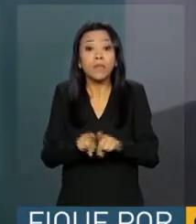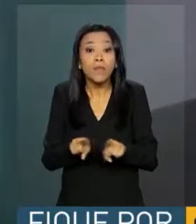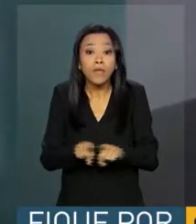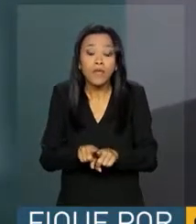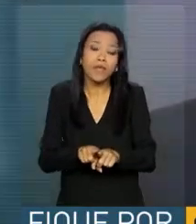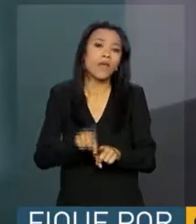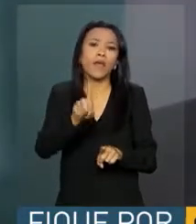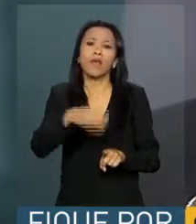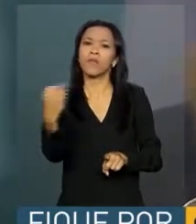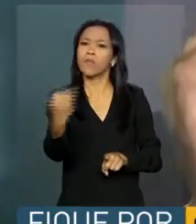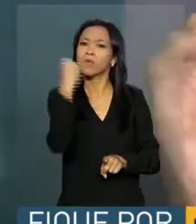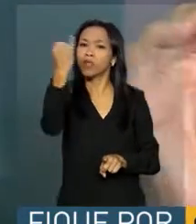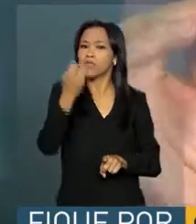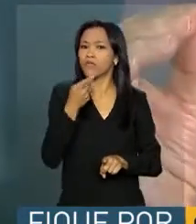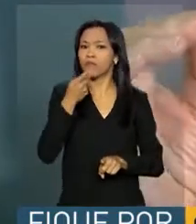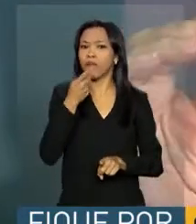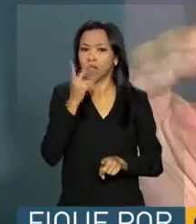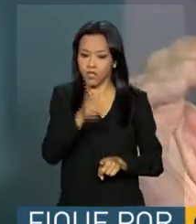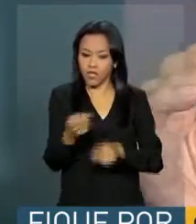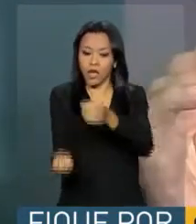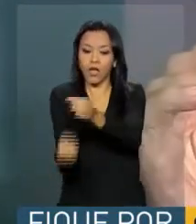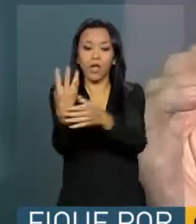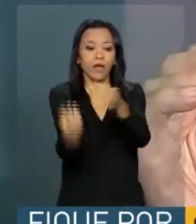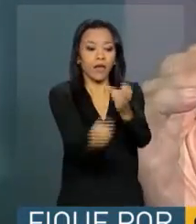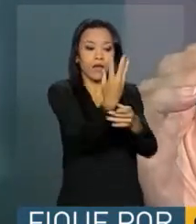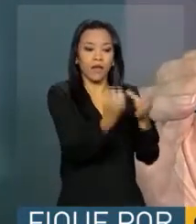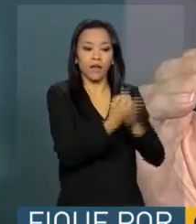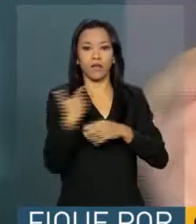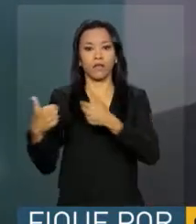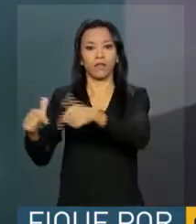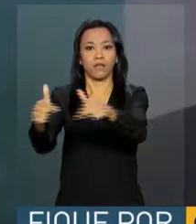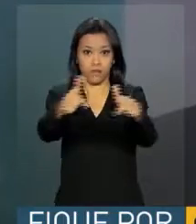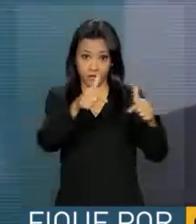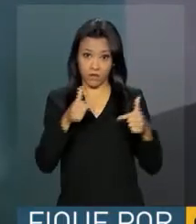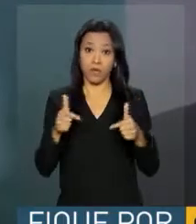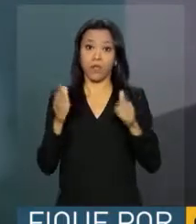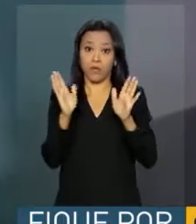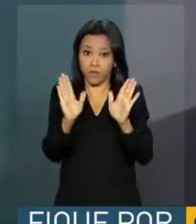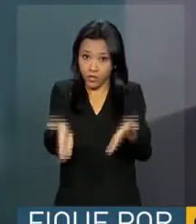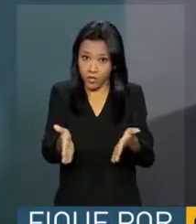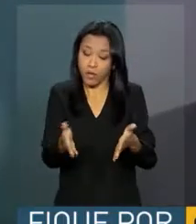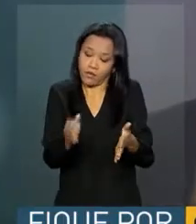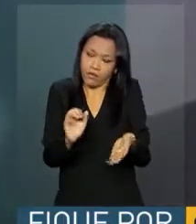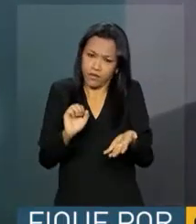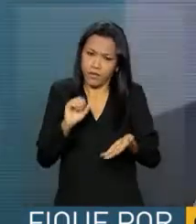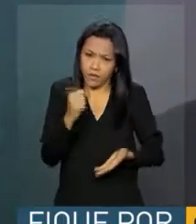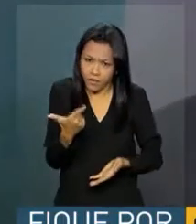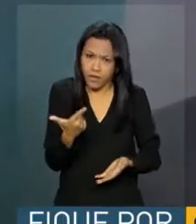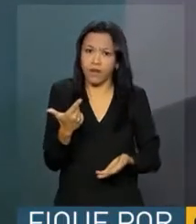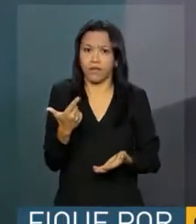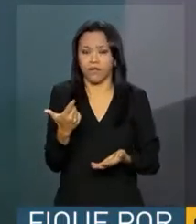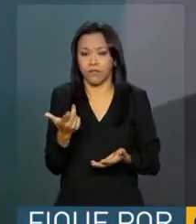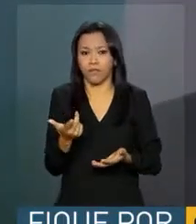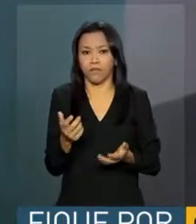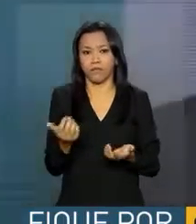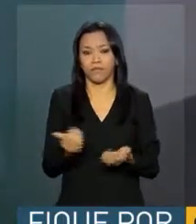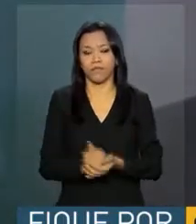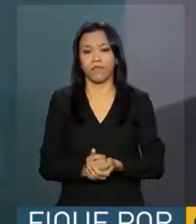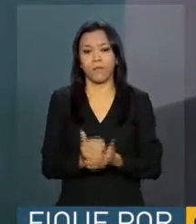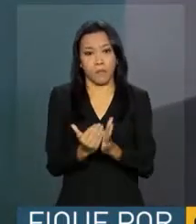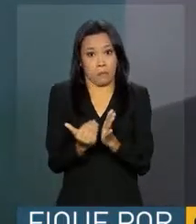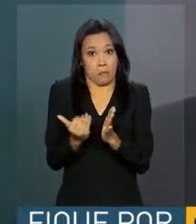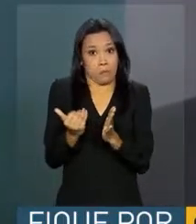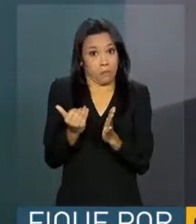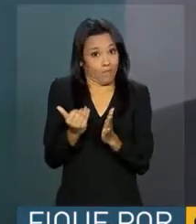importante dizer que já está se criando emprego em termos líquidos. Evidentemente que o desemprego está elevado.